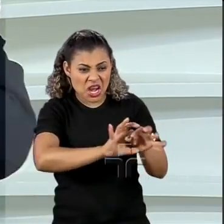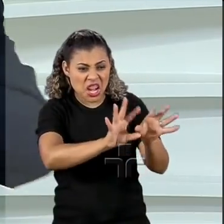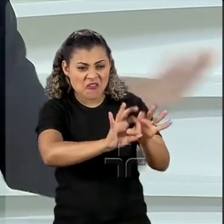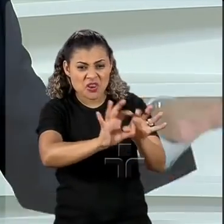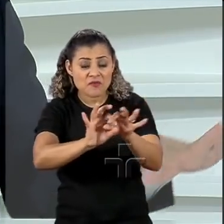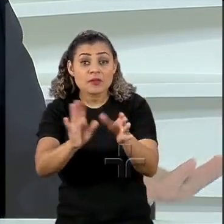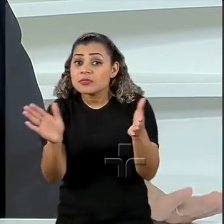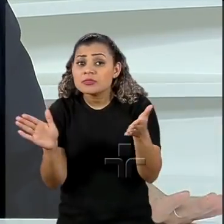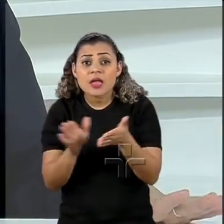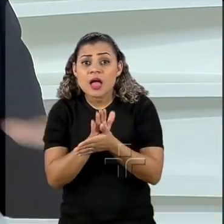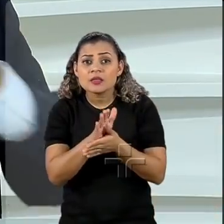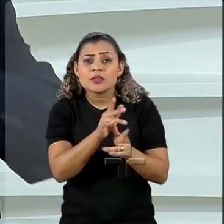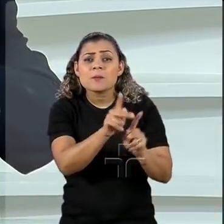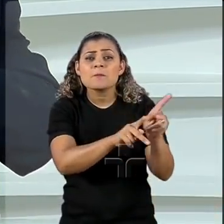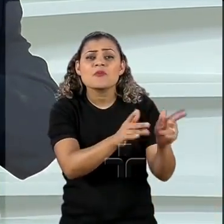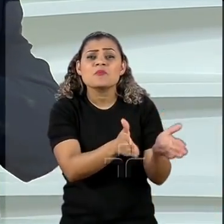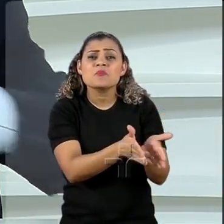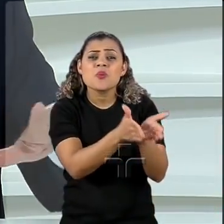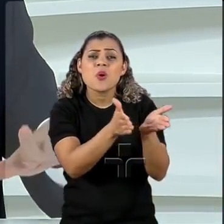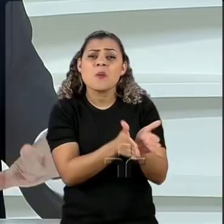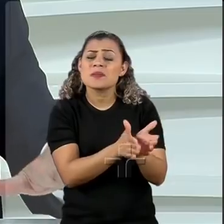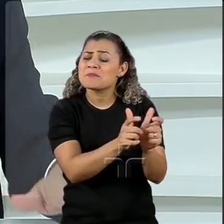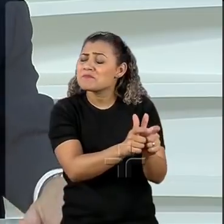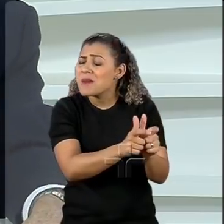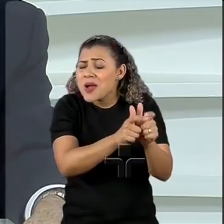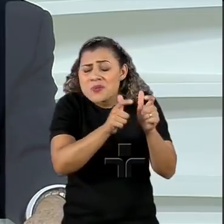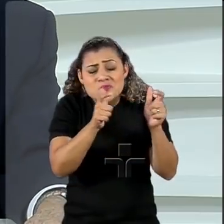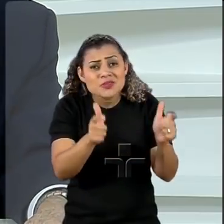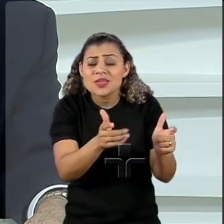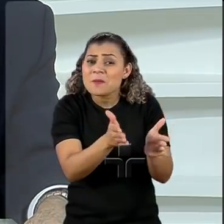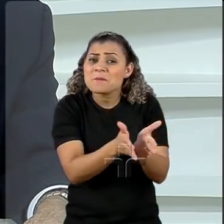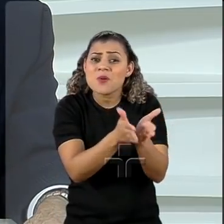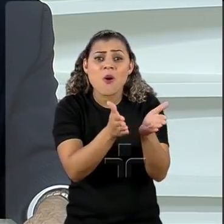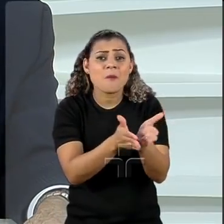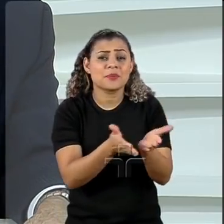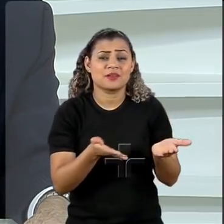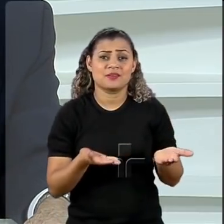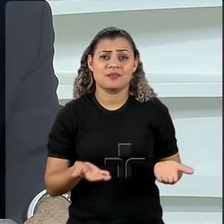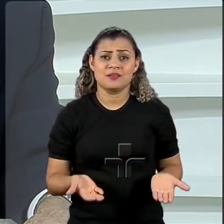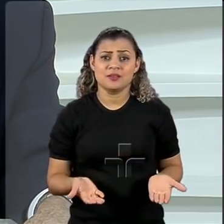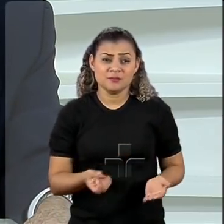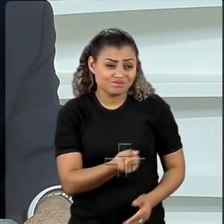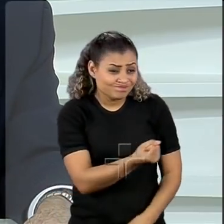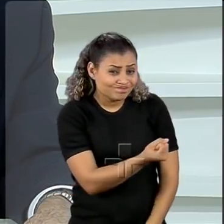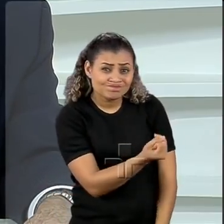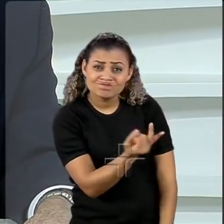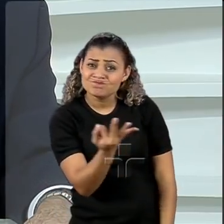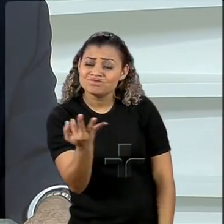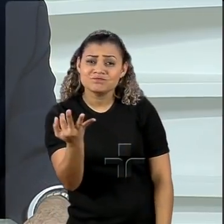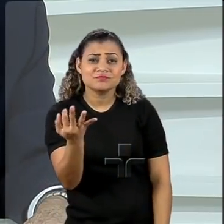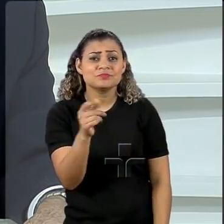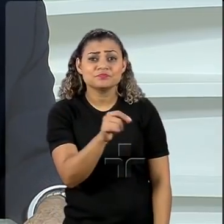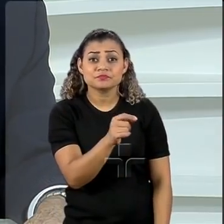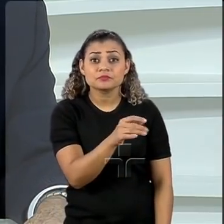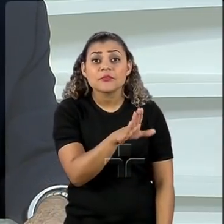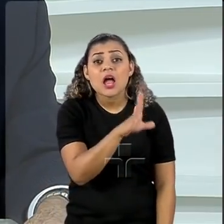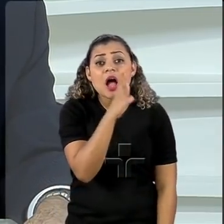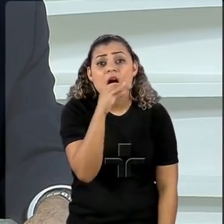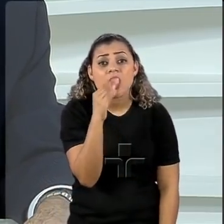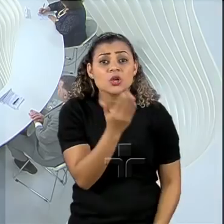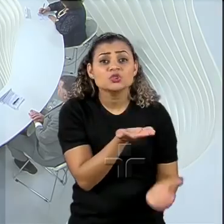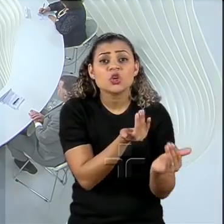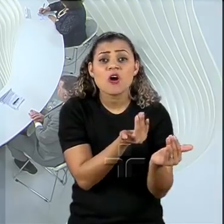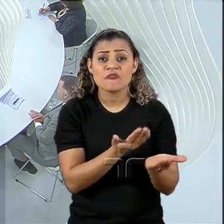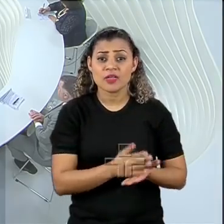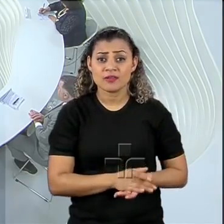É gente pobre, a maior parte é gente pobre. Um número imenso de garotos que